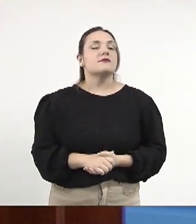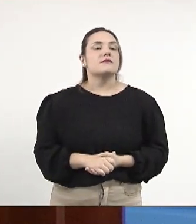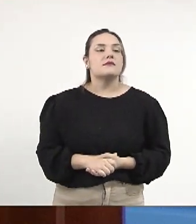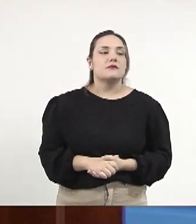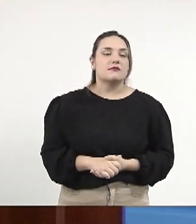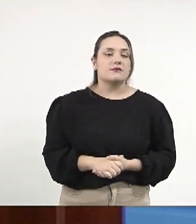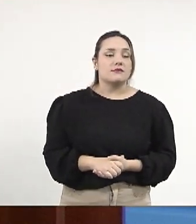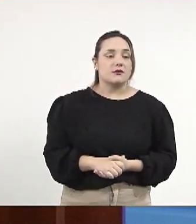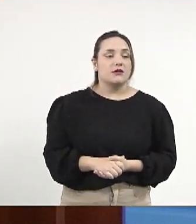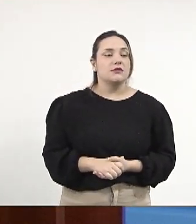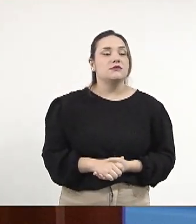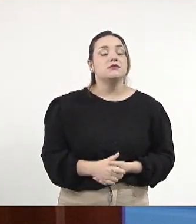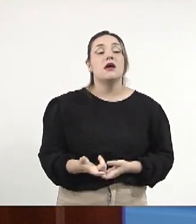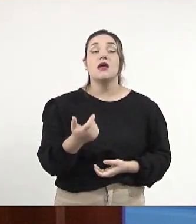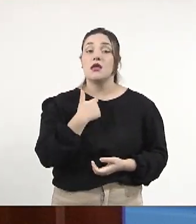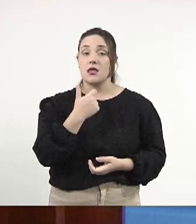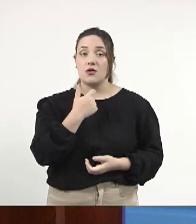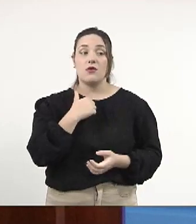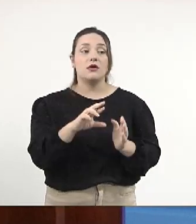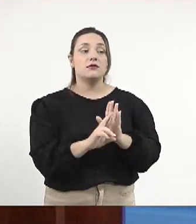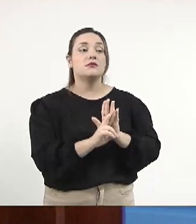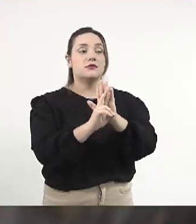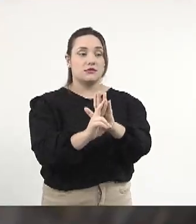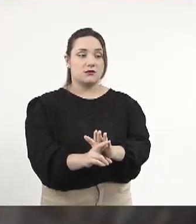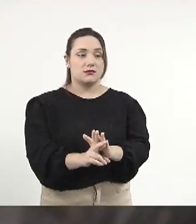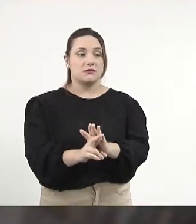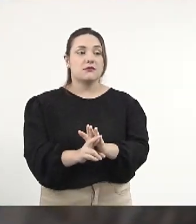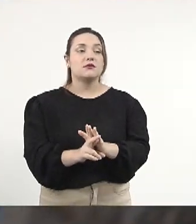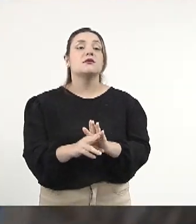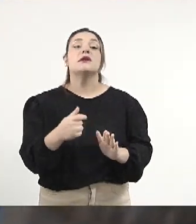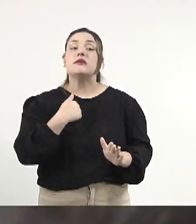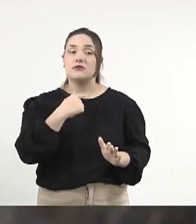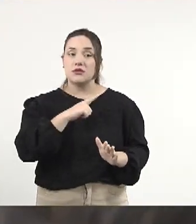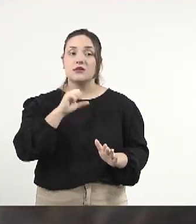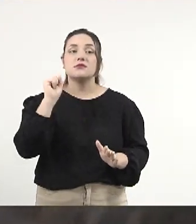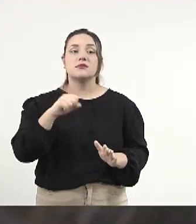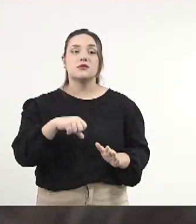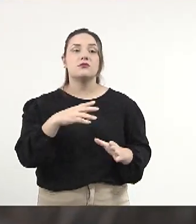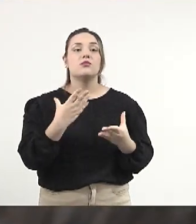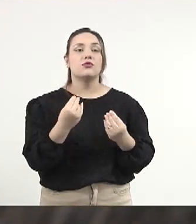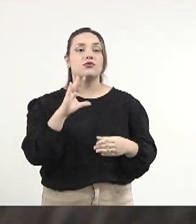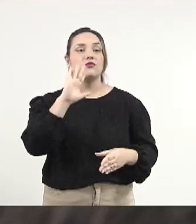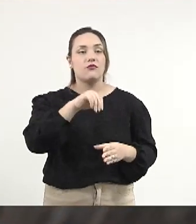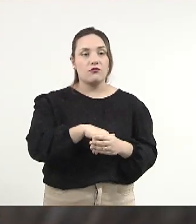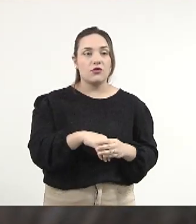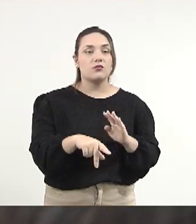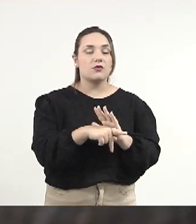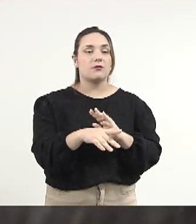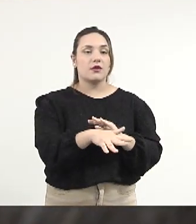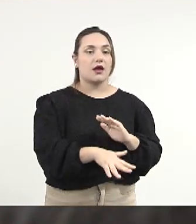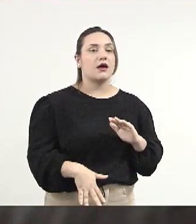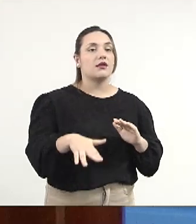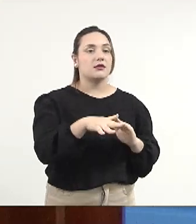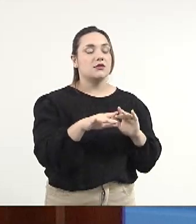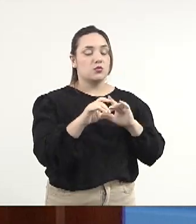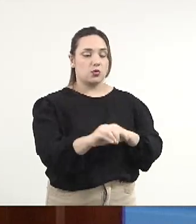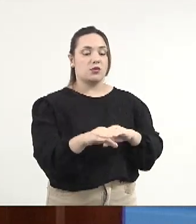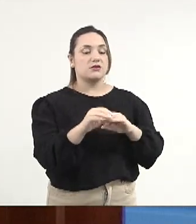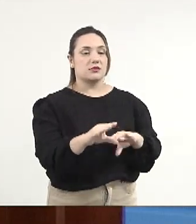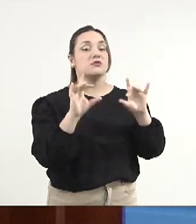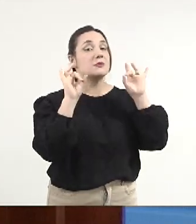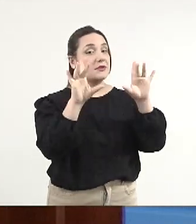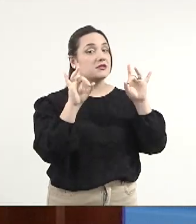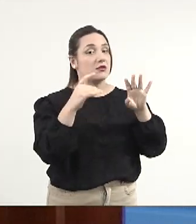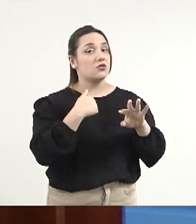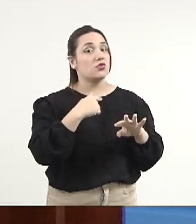como representante, porque eu tenho muito voto, muito apoio na área da educação especial, eu